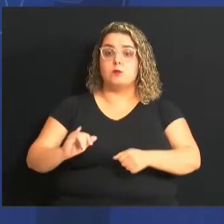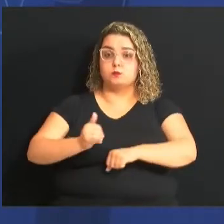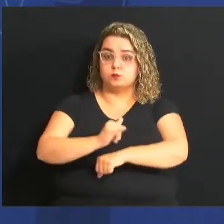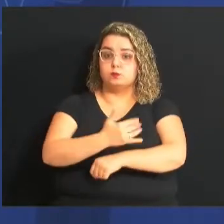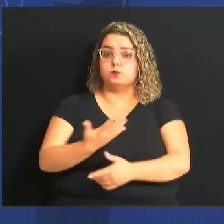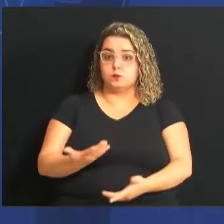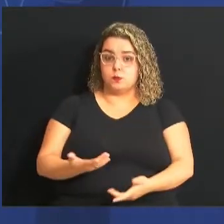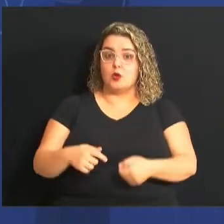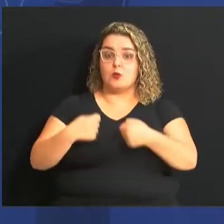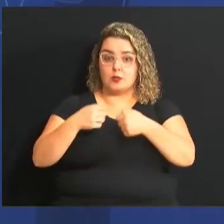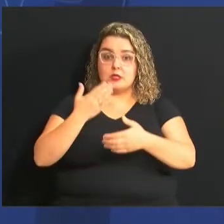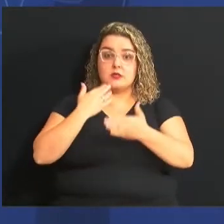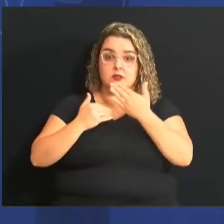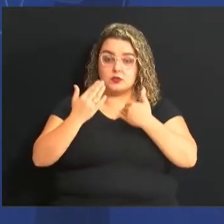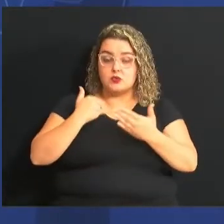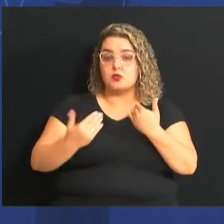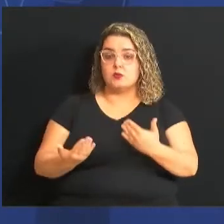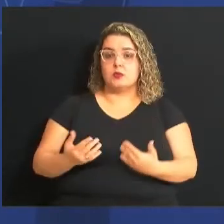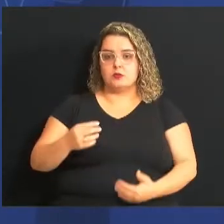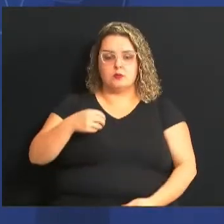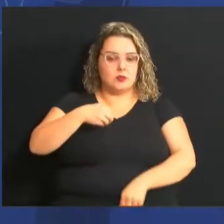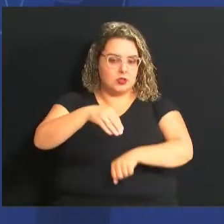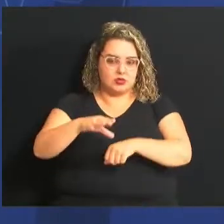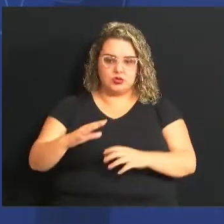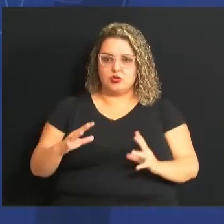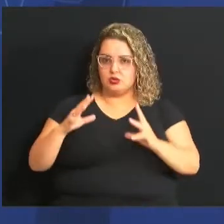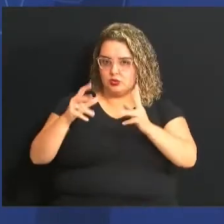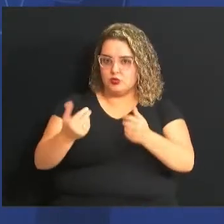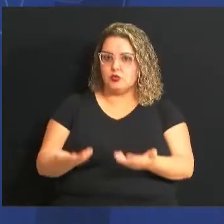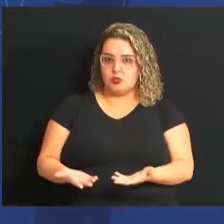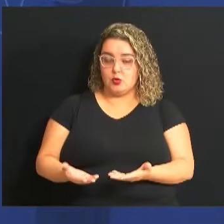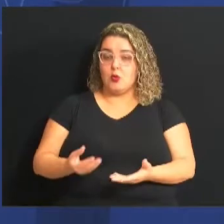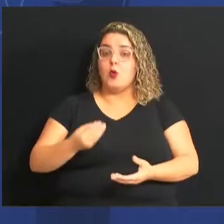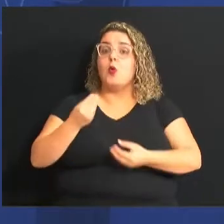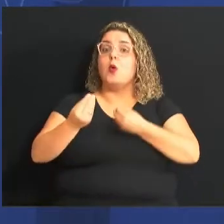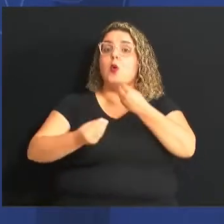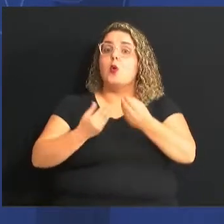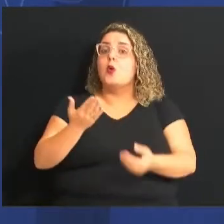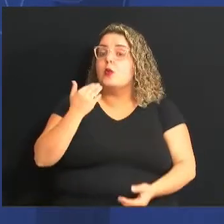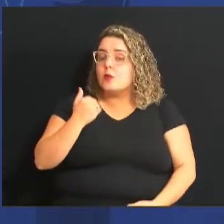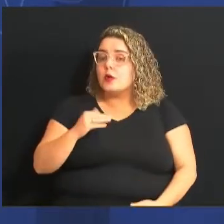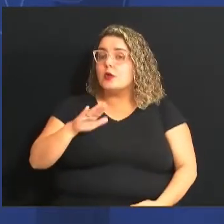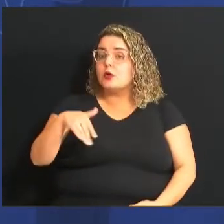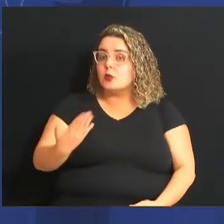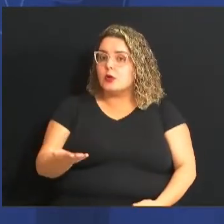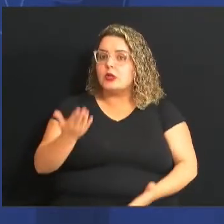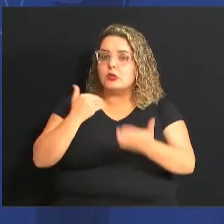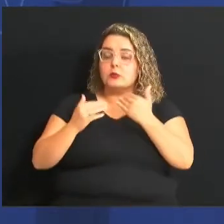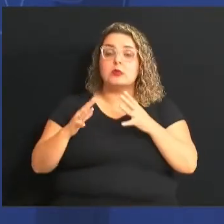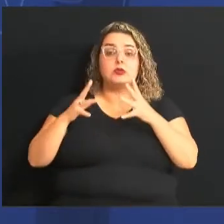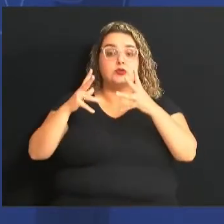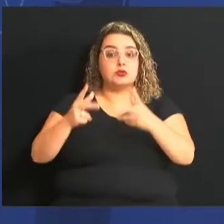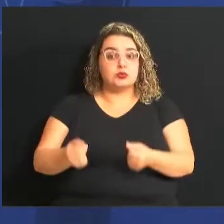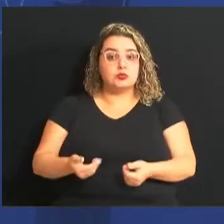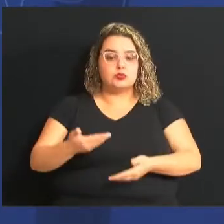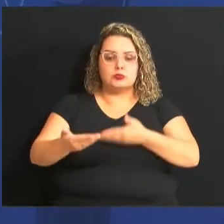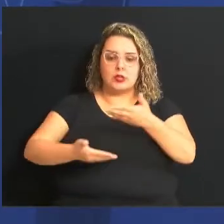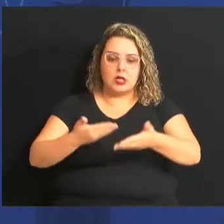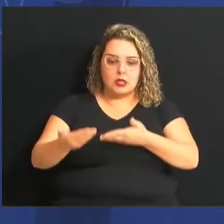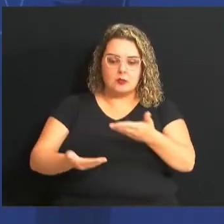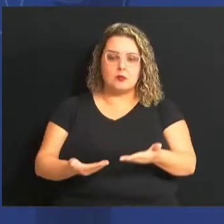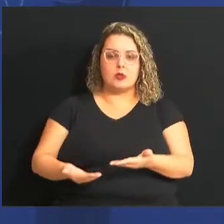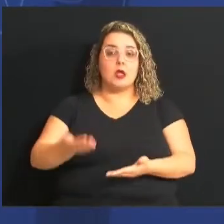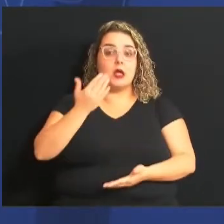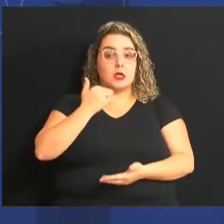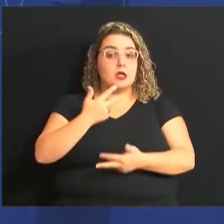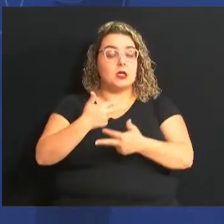deve comer. Dicas gerais, né? O que comer, como comer e quando comer. Só que tudo isso, né? Tratamento e